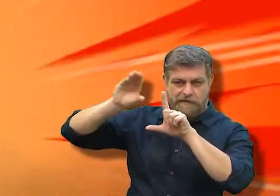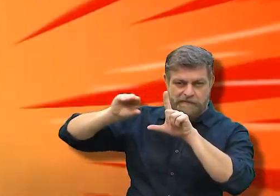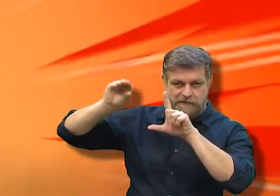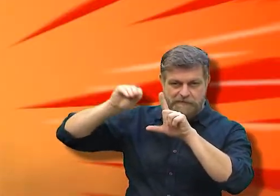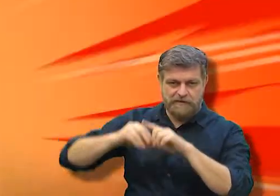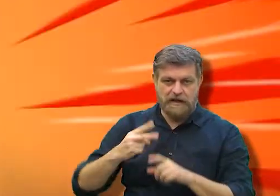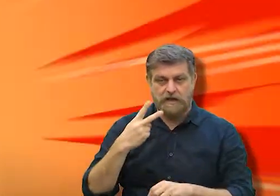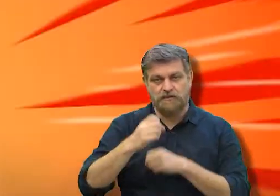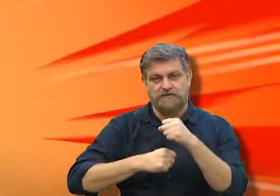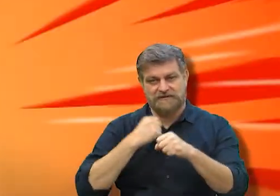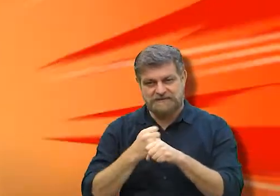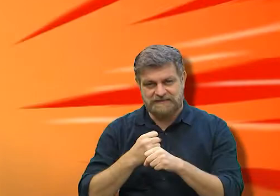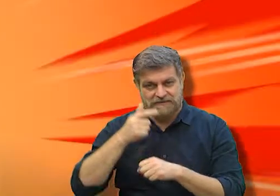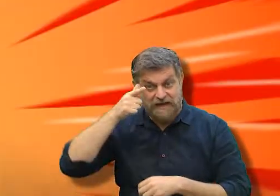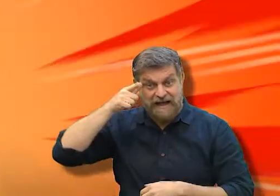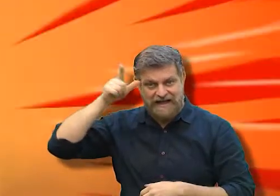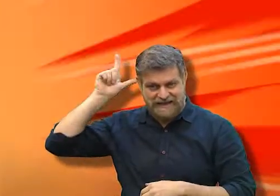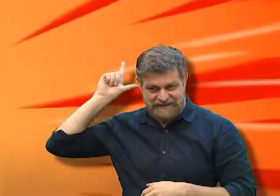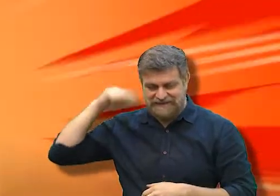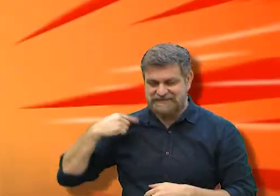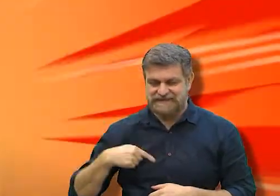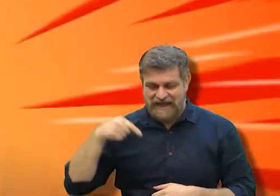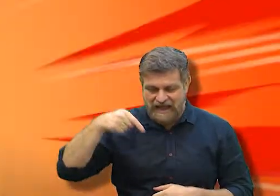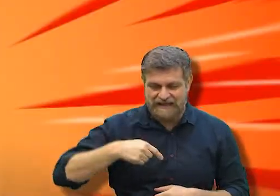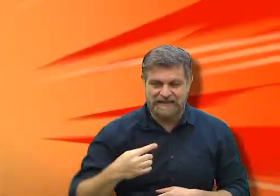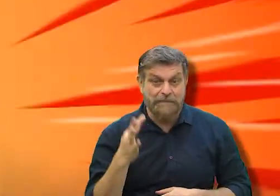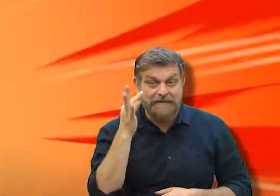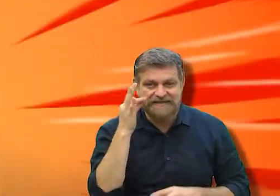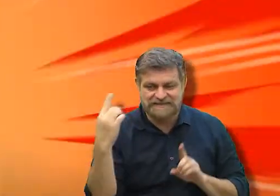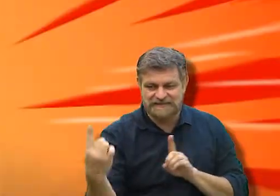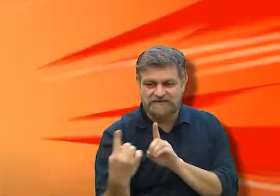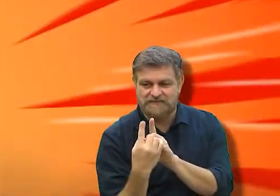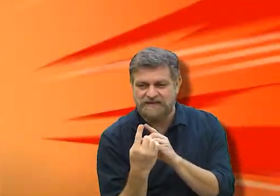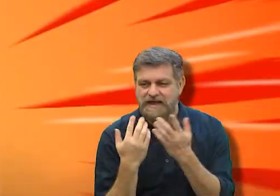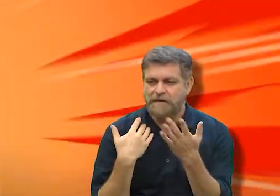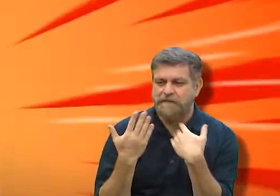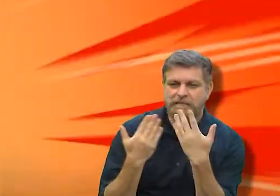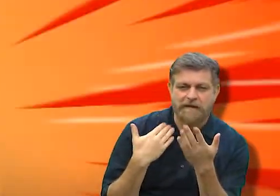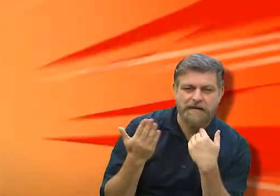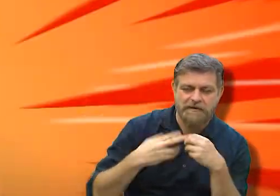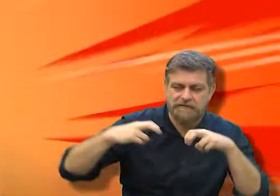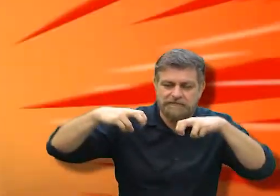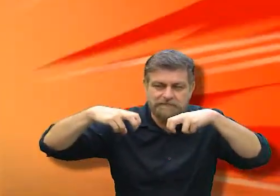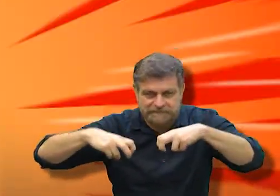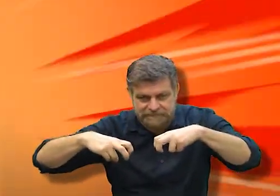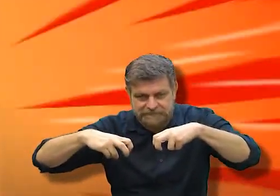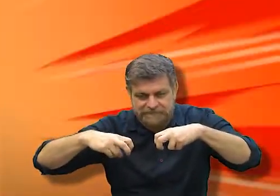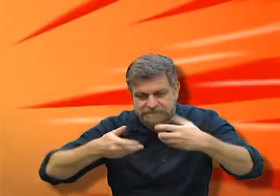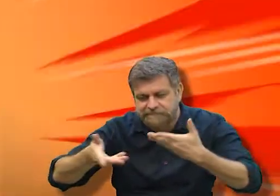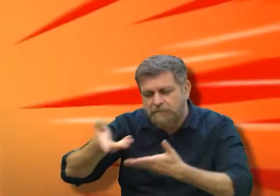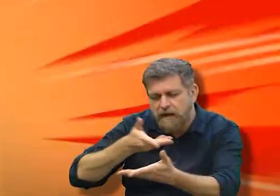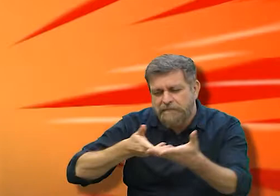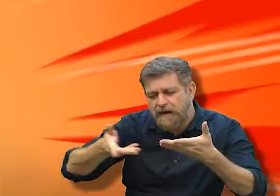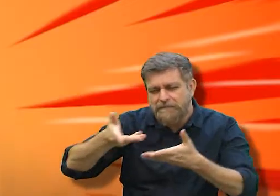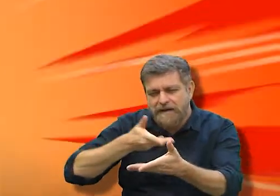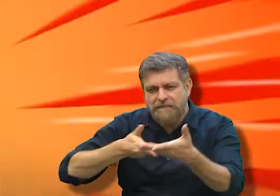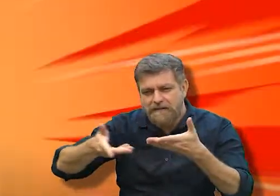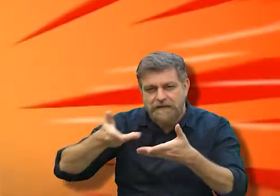da história, toda a questão de organização,